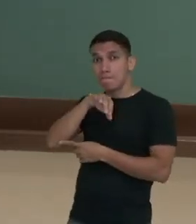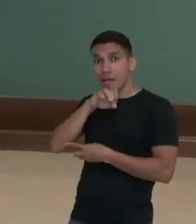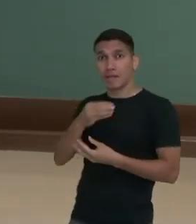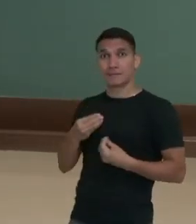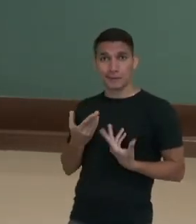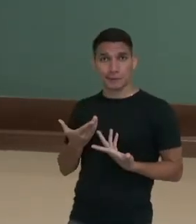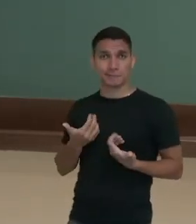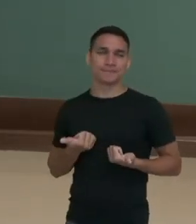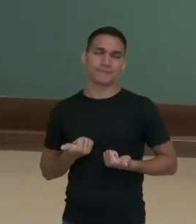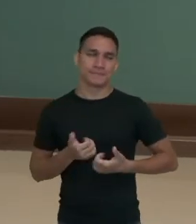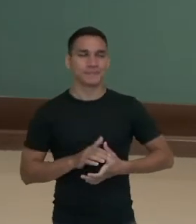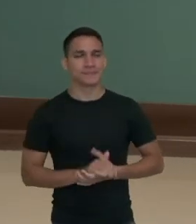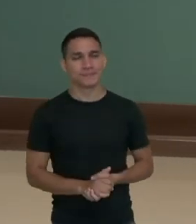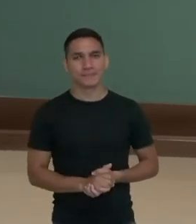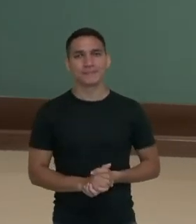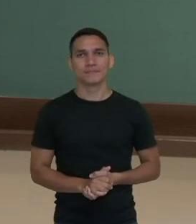beleza?